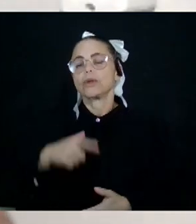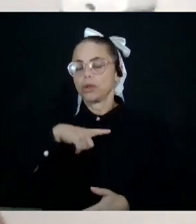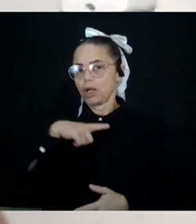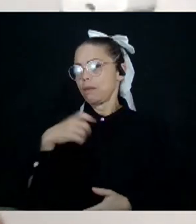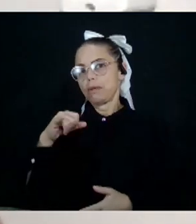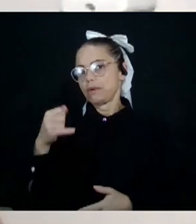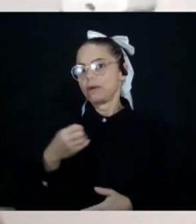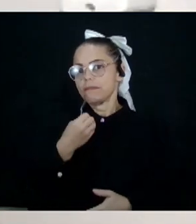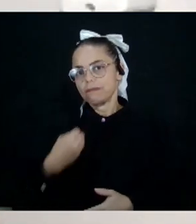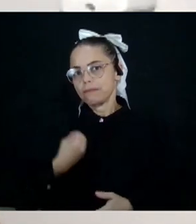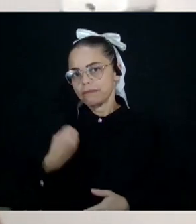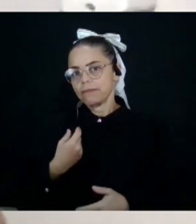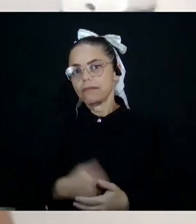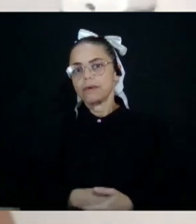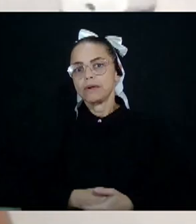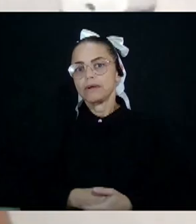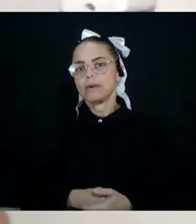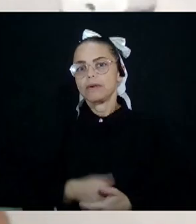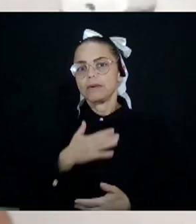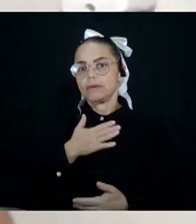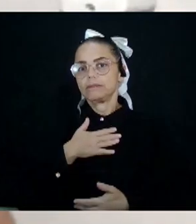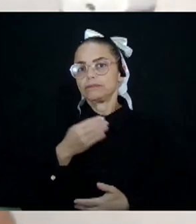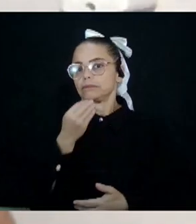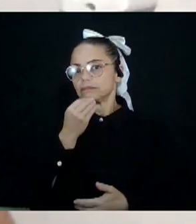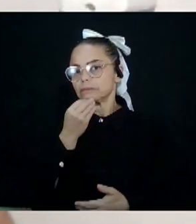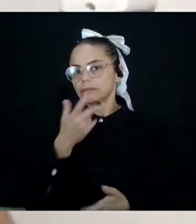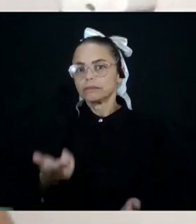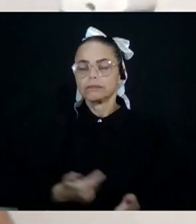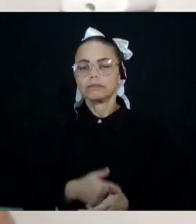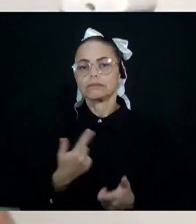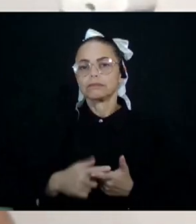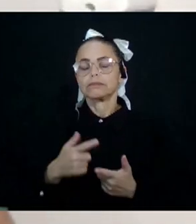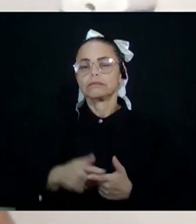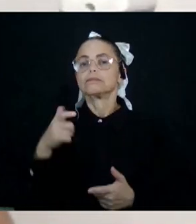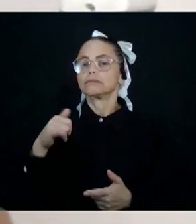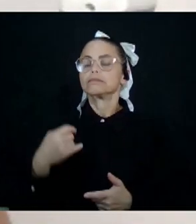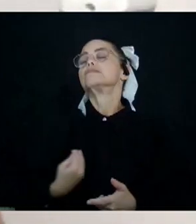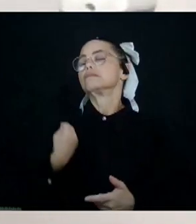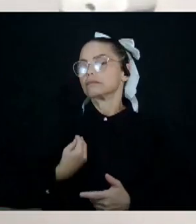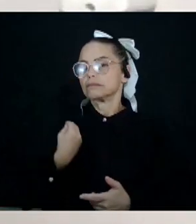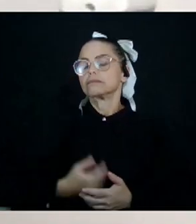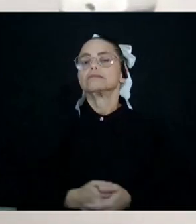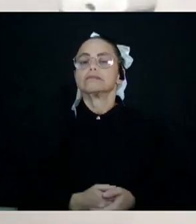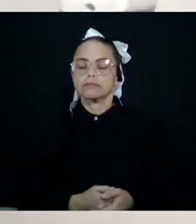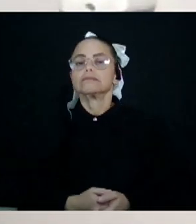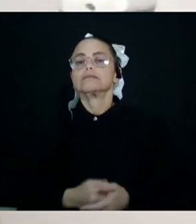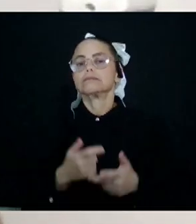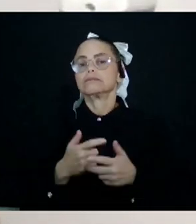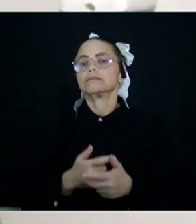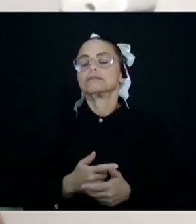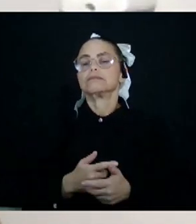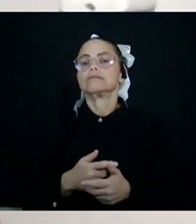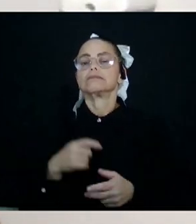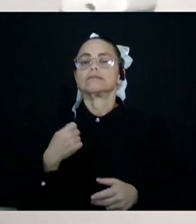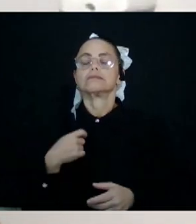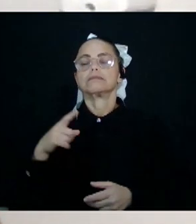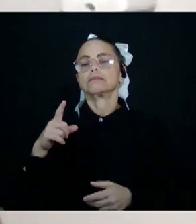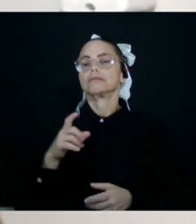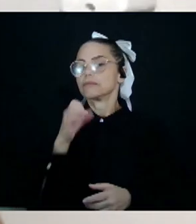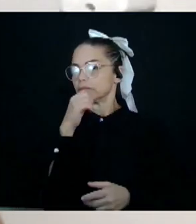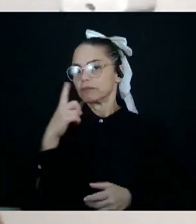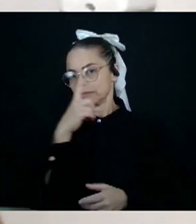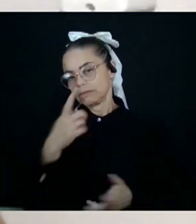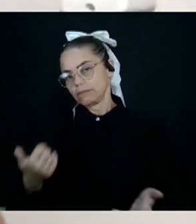Deus, independente da religião, está dando mais uma chance, por que eu não vou aproveitar um pouquinho mais? Sair um pouco da rotina no fim de semana e viajar, conhecer coisas